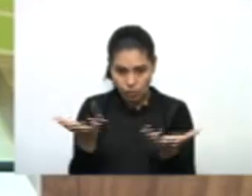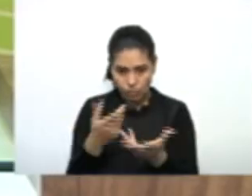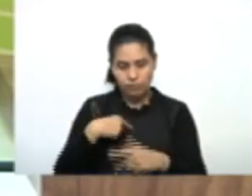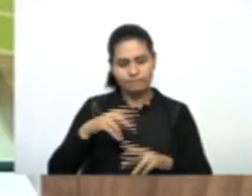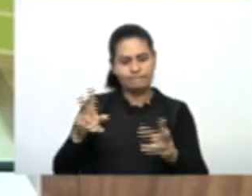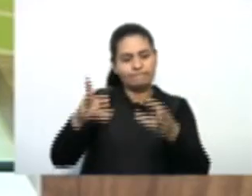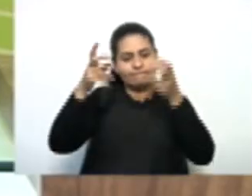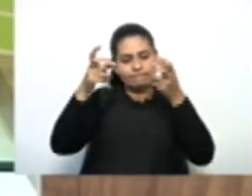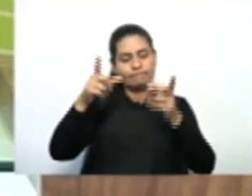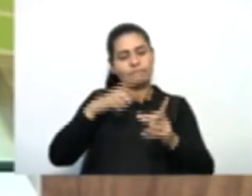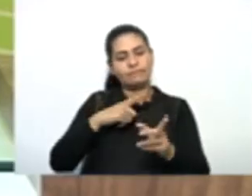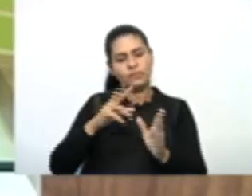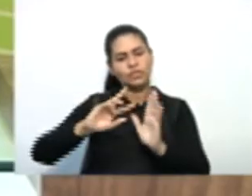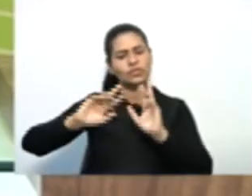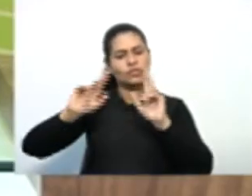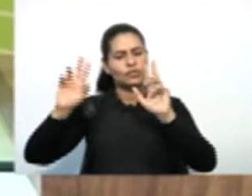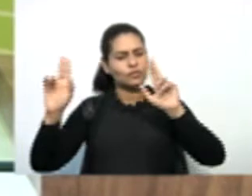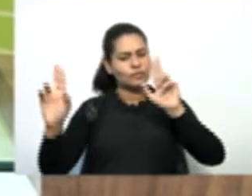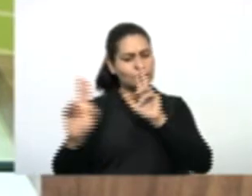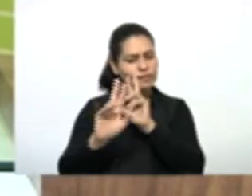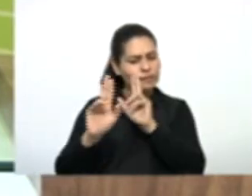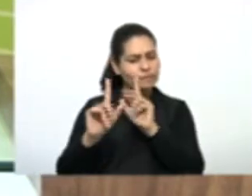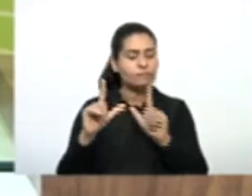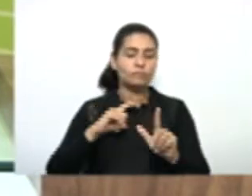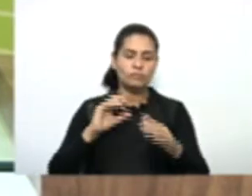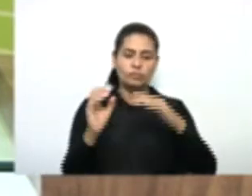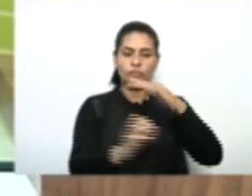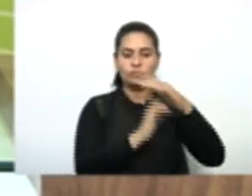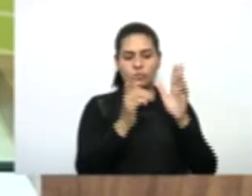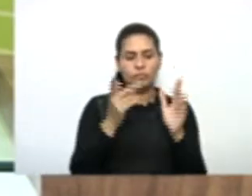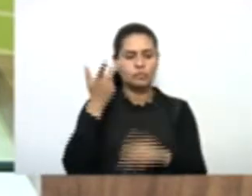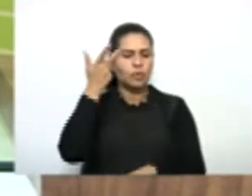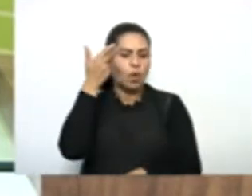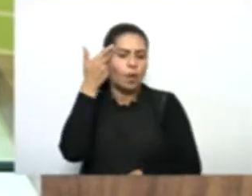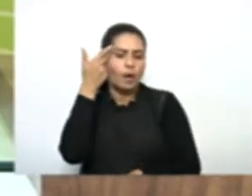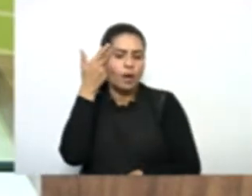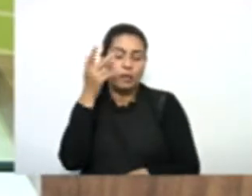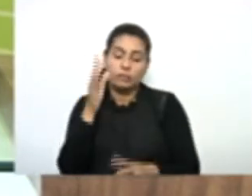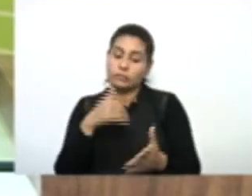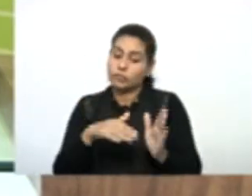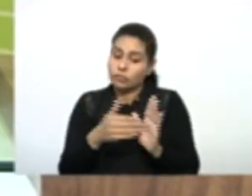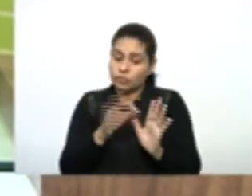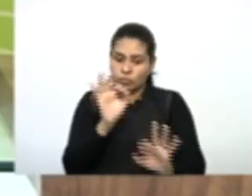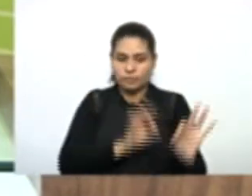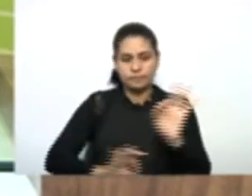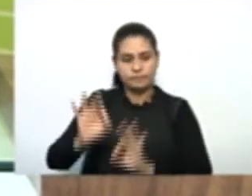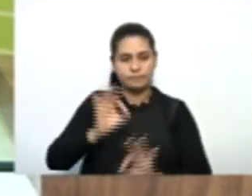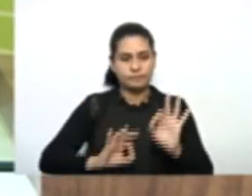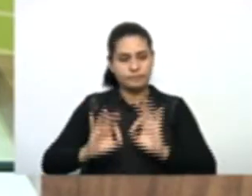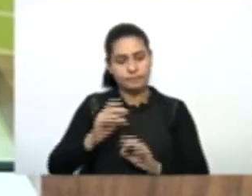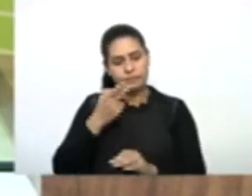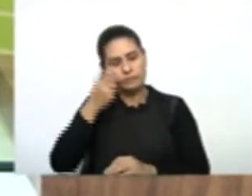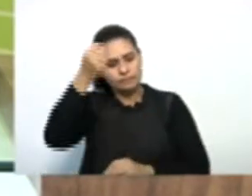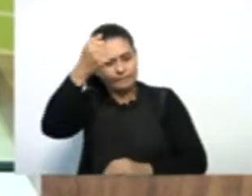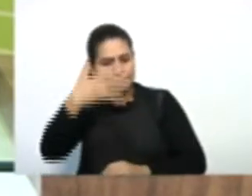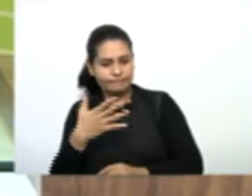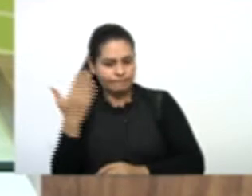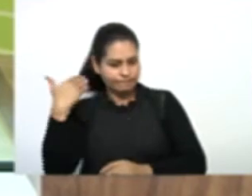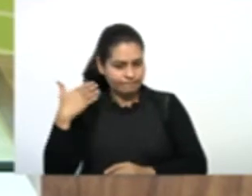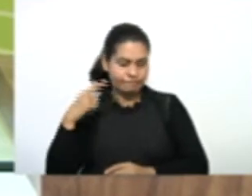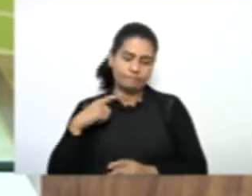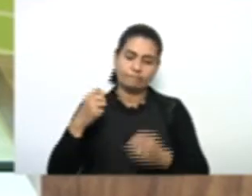já nota uma grande diferenciação daquele tipo comum, normal de organização, que, como ela falou